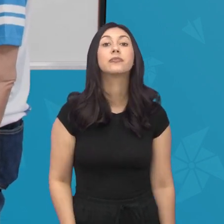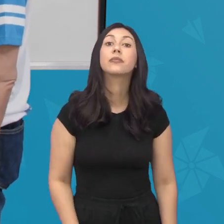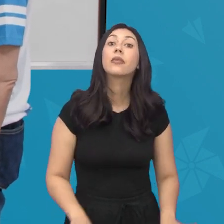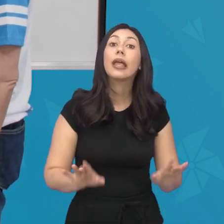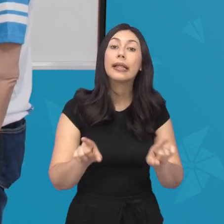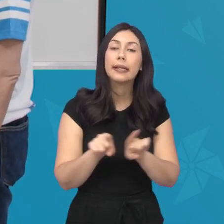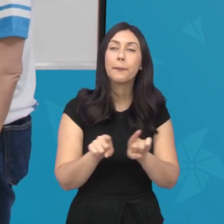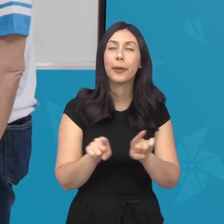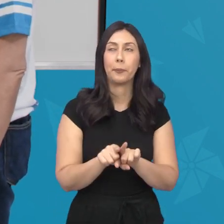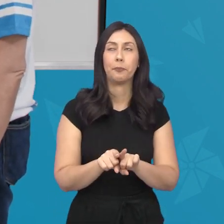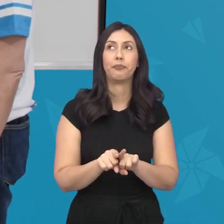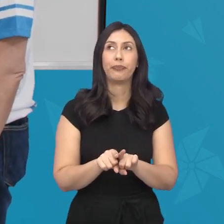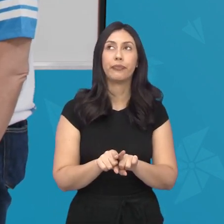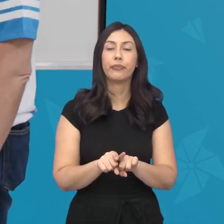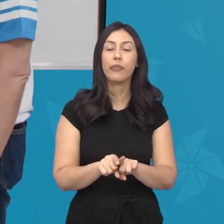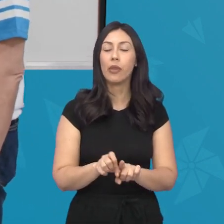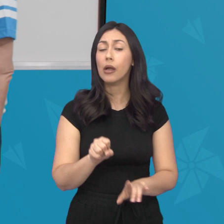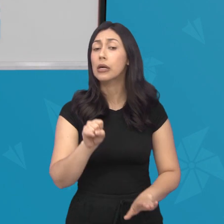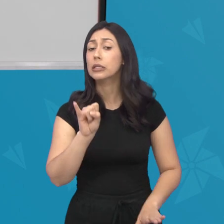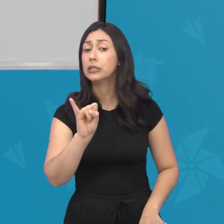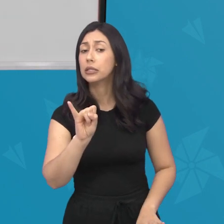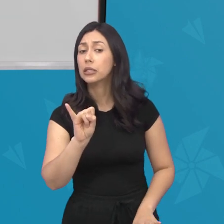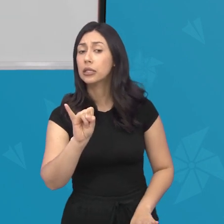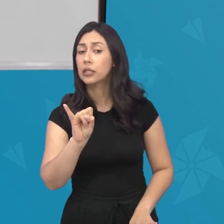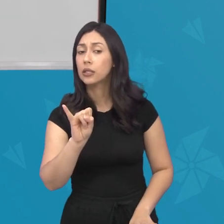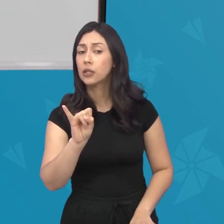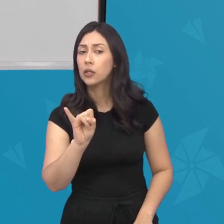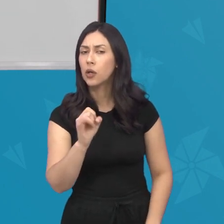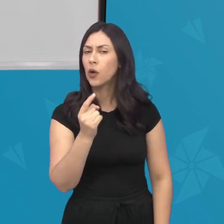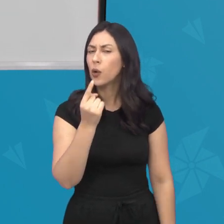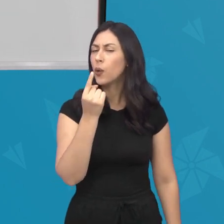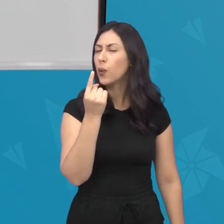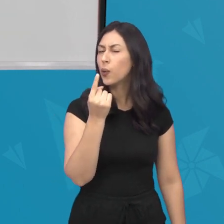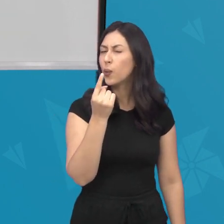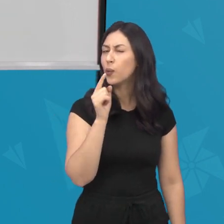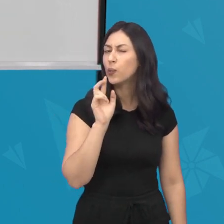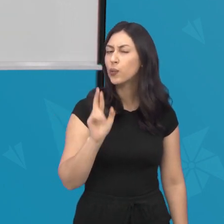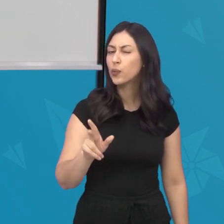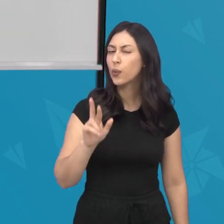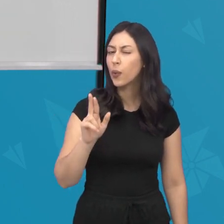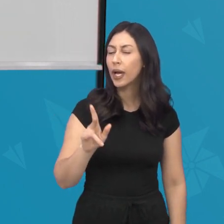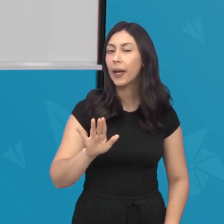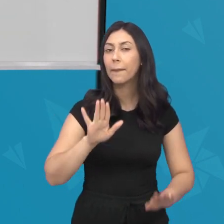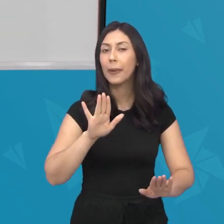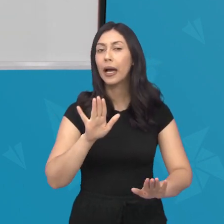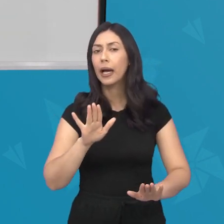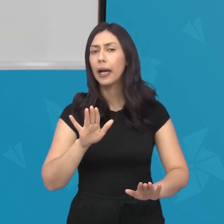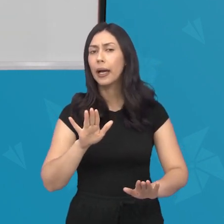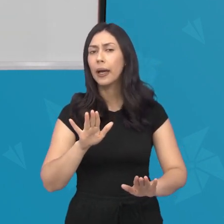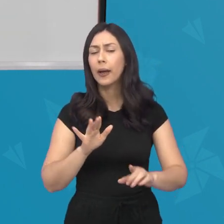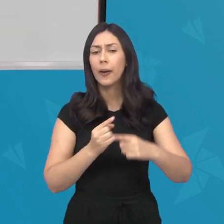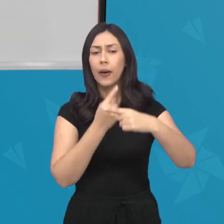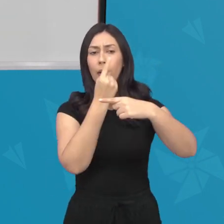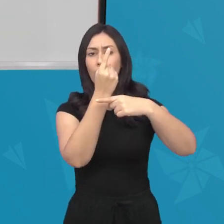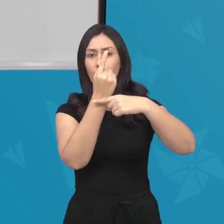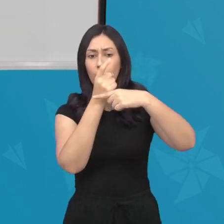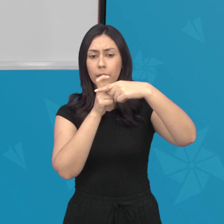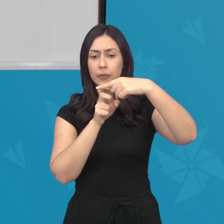Uma outra coisa assim, se em vez de 1 aqui fosse meio,